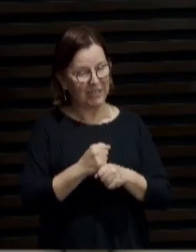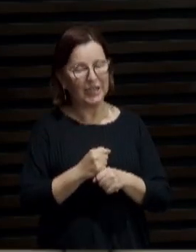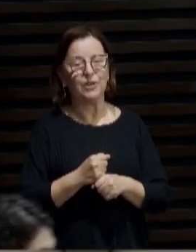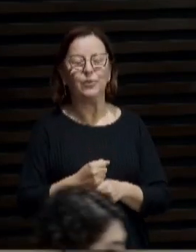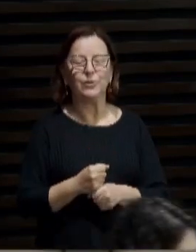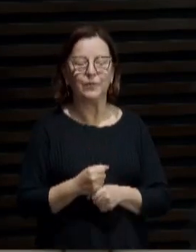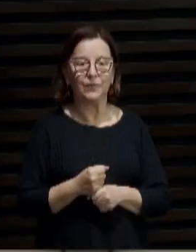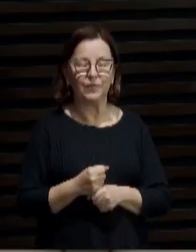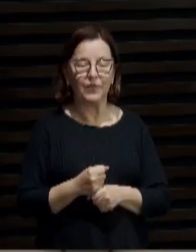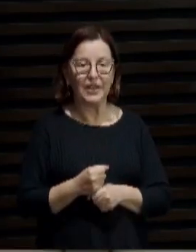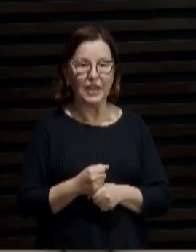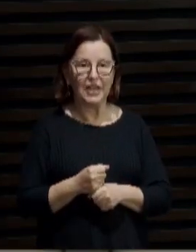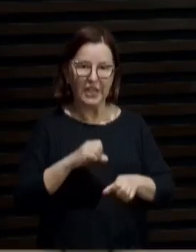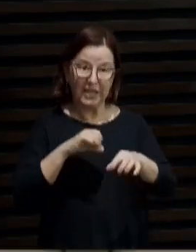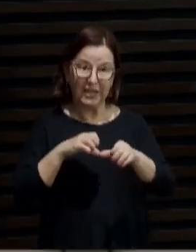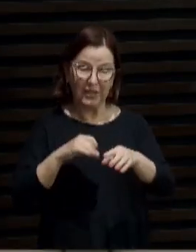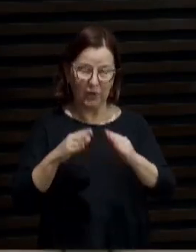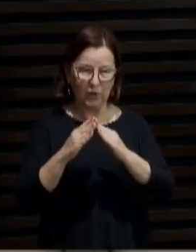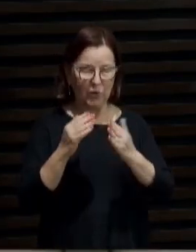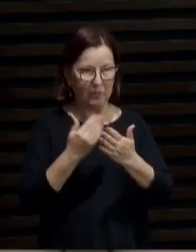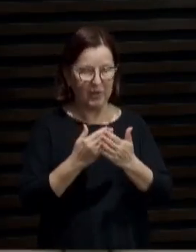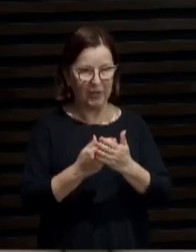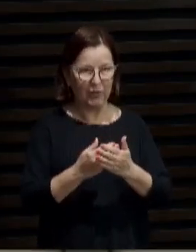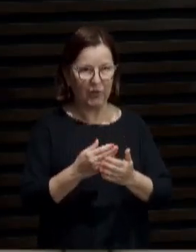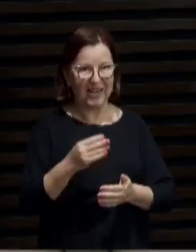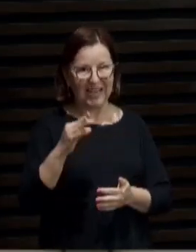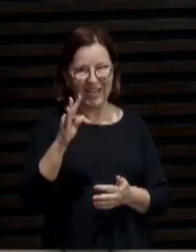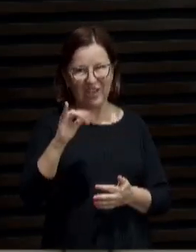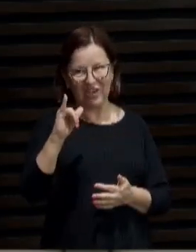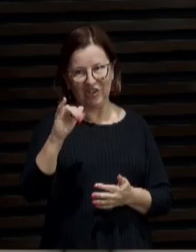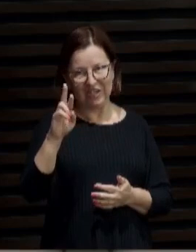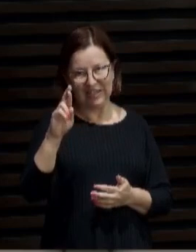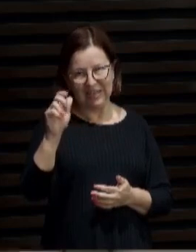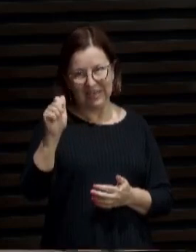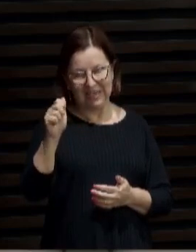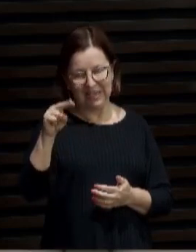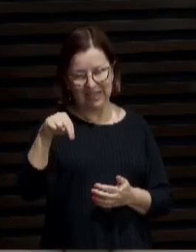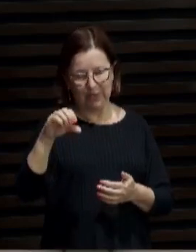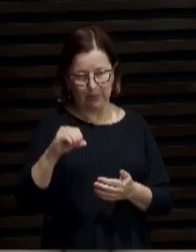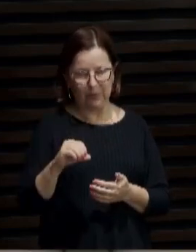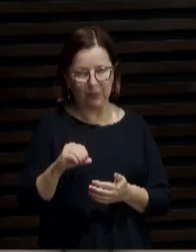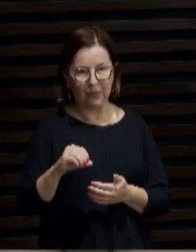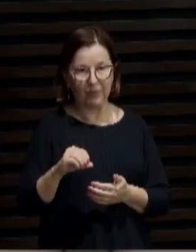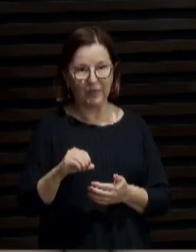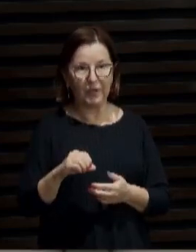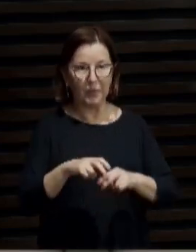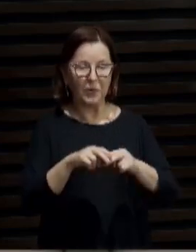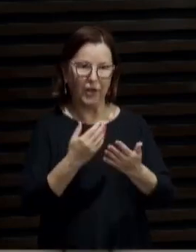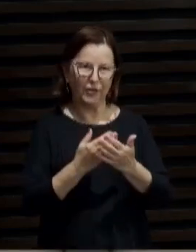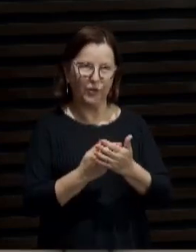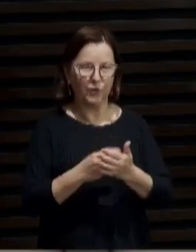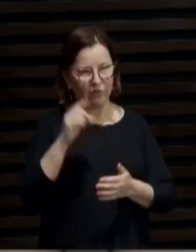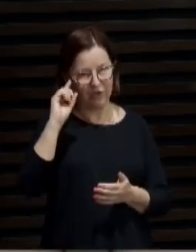famosa escola de Tirano. E a partir dos estudos diários que eram feitos nessa escola, todas